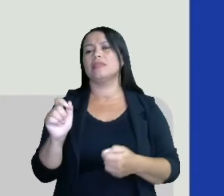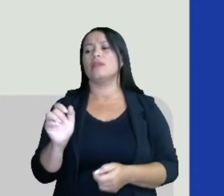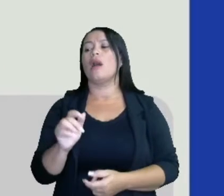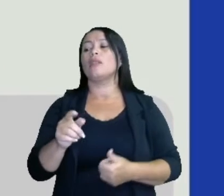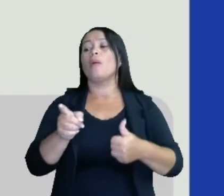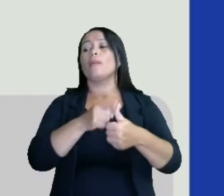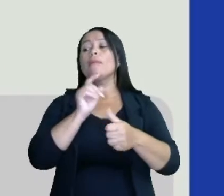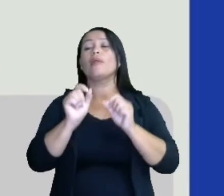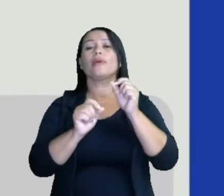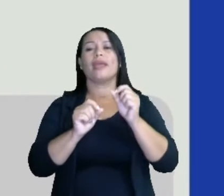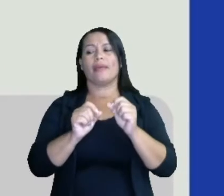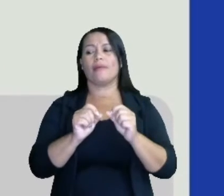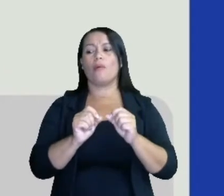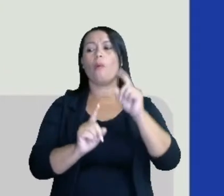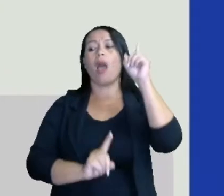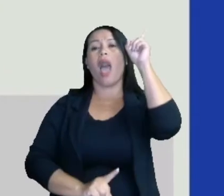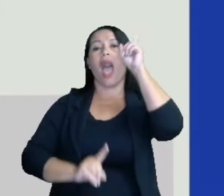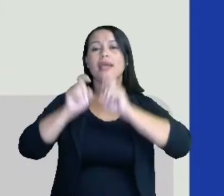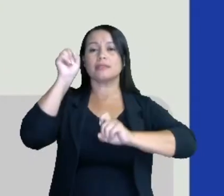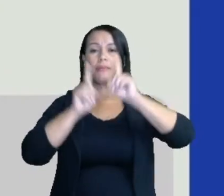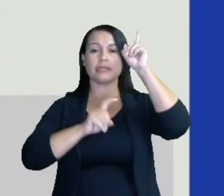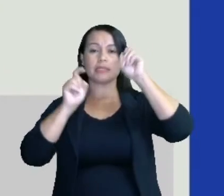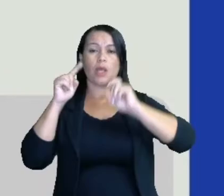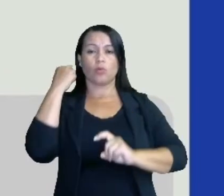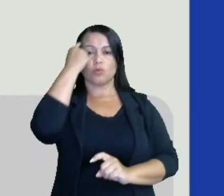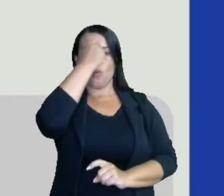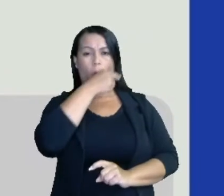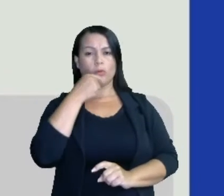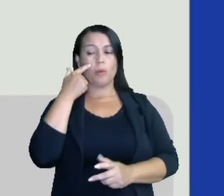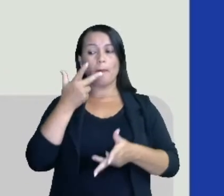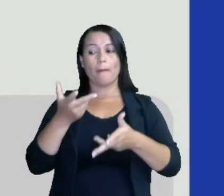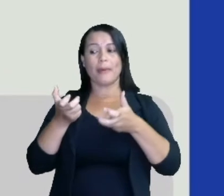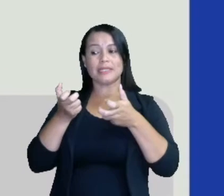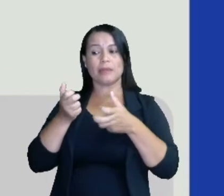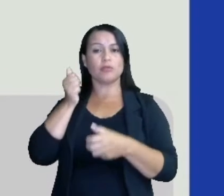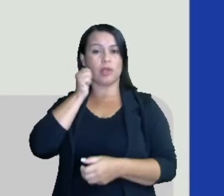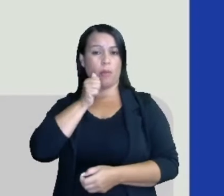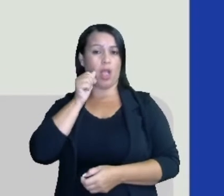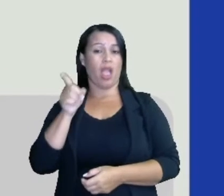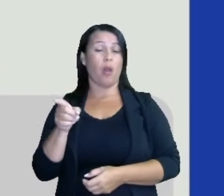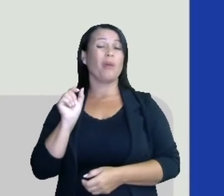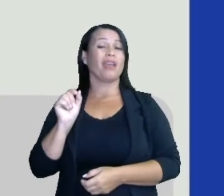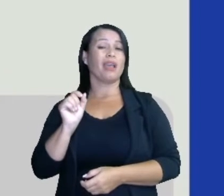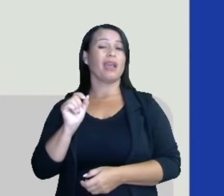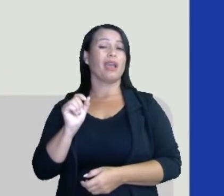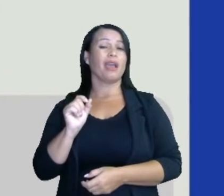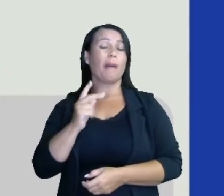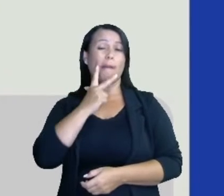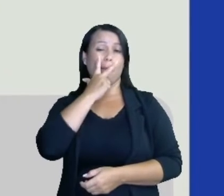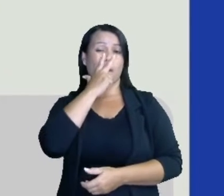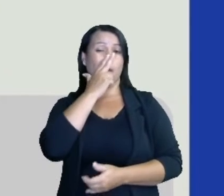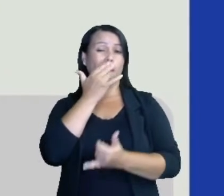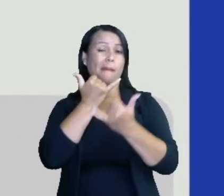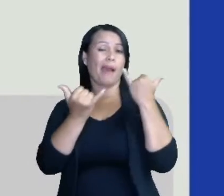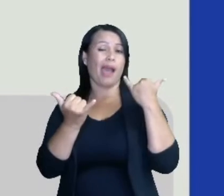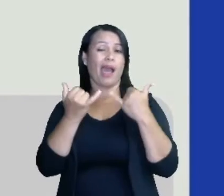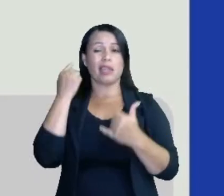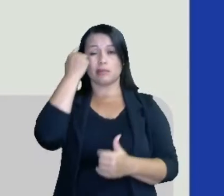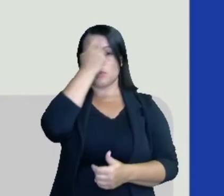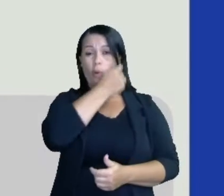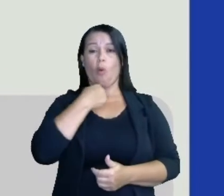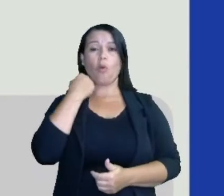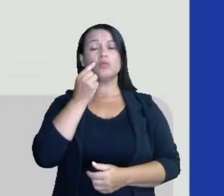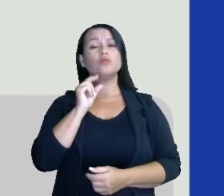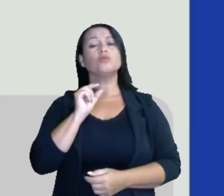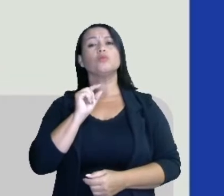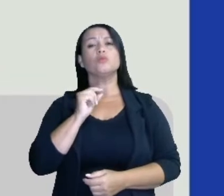primeiro ali, ó, uma expressão facial. Então, percebemos aí nessa moça que ela está um pouco, ó, pela expressão